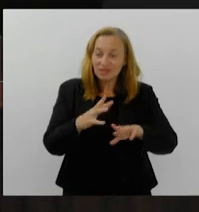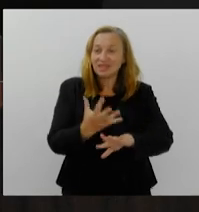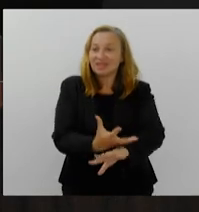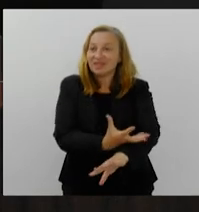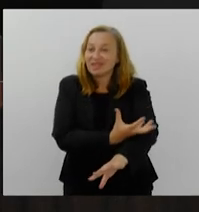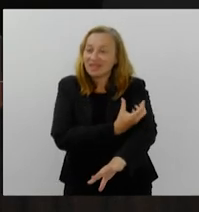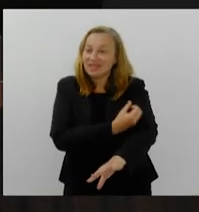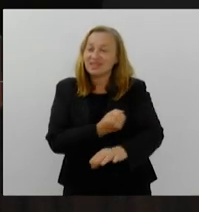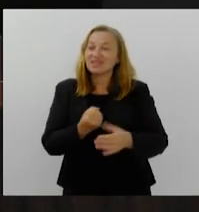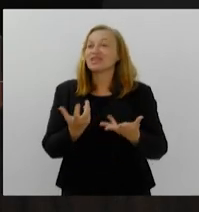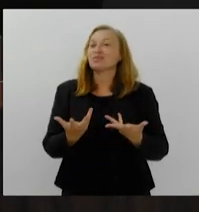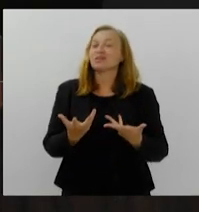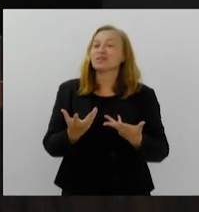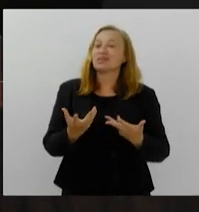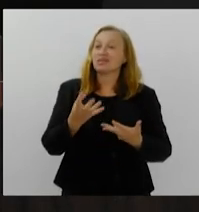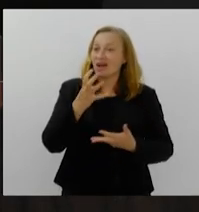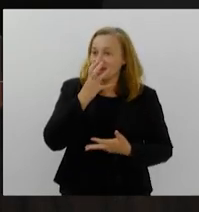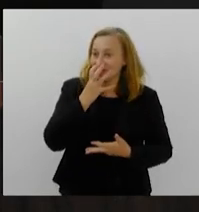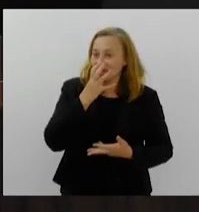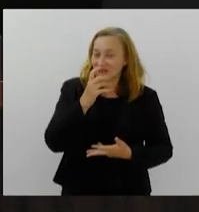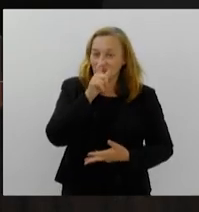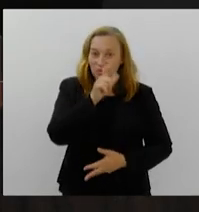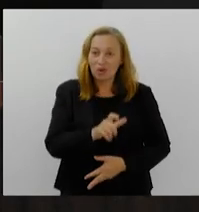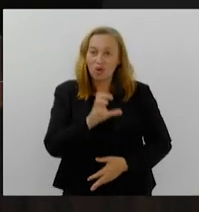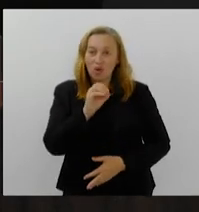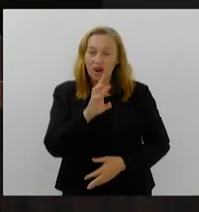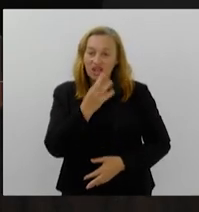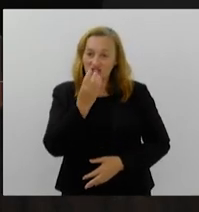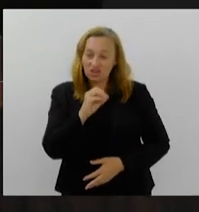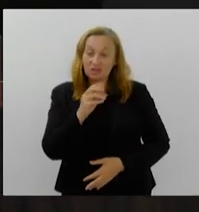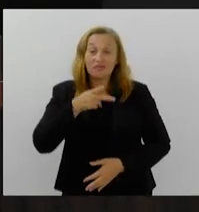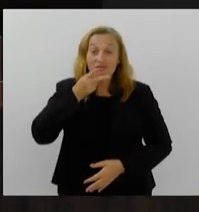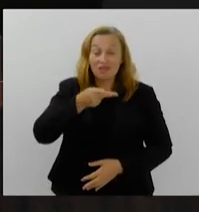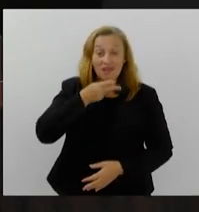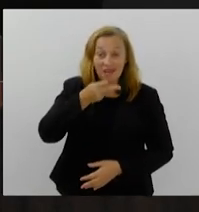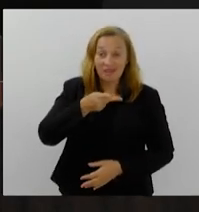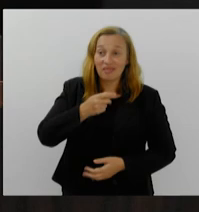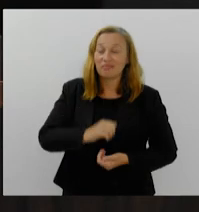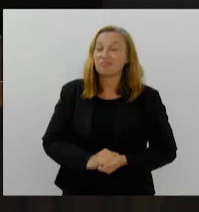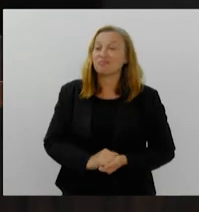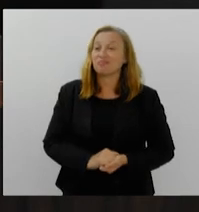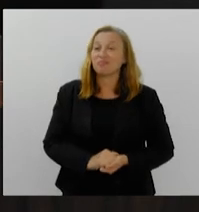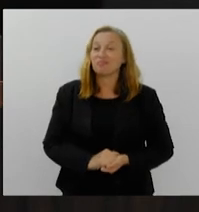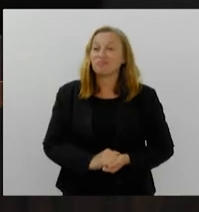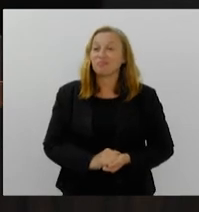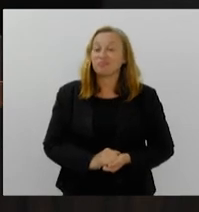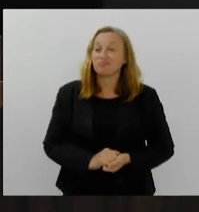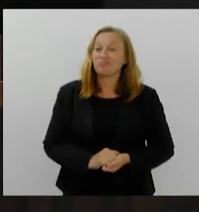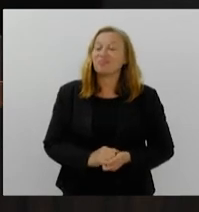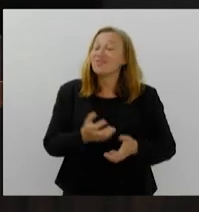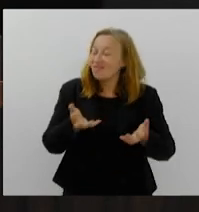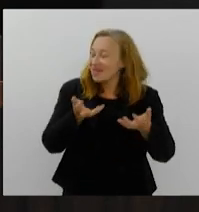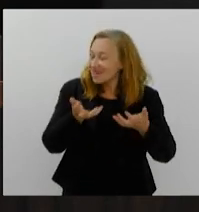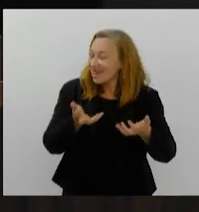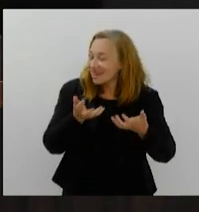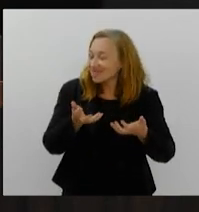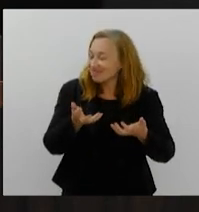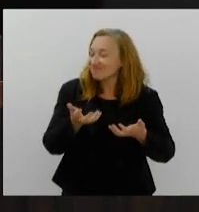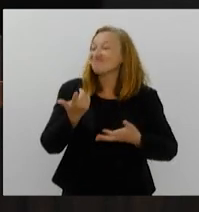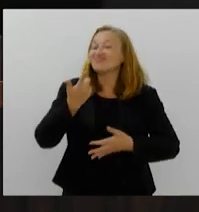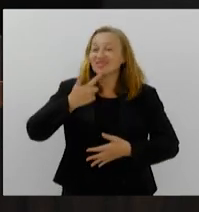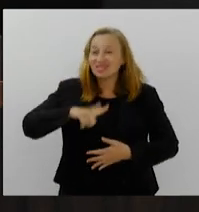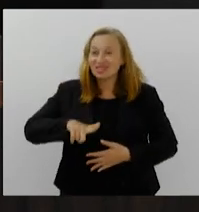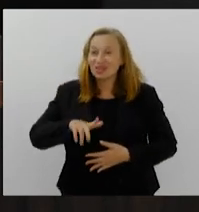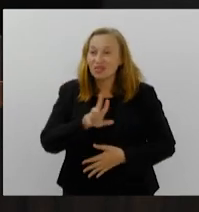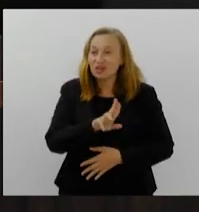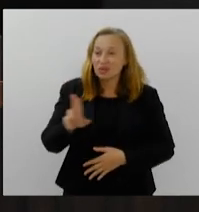admiração pelo homenageado de hoje, seu Orlandino. Dizer que eu quero aqui, mais uma vez,